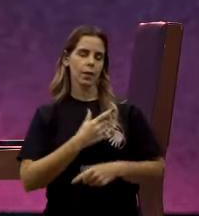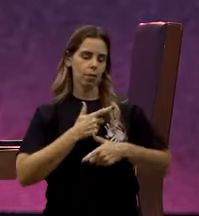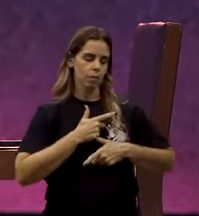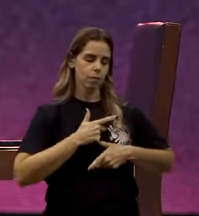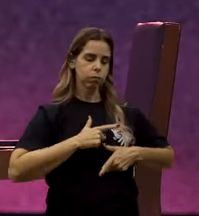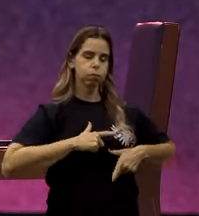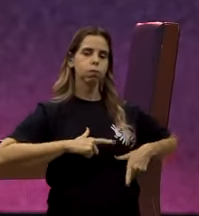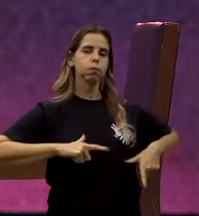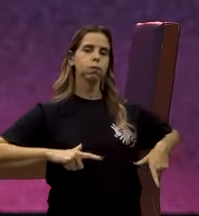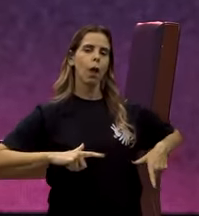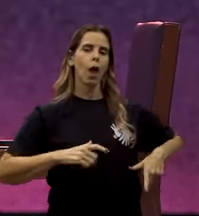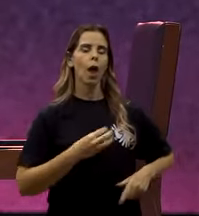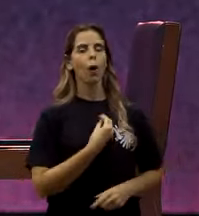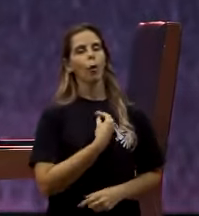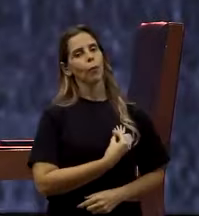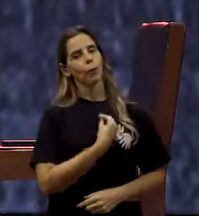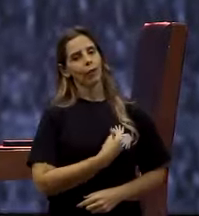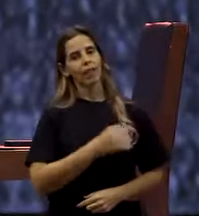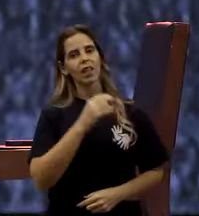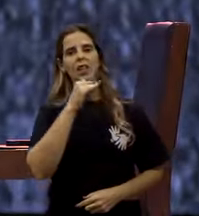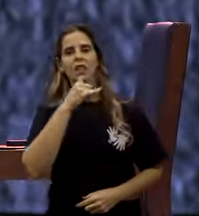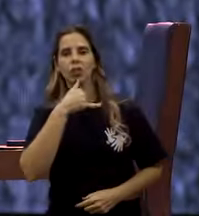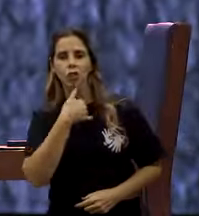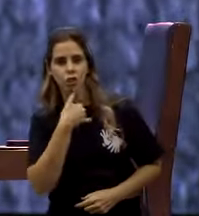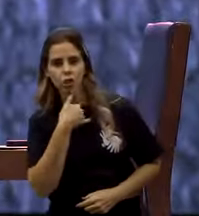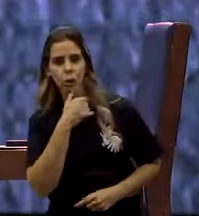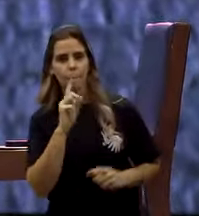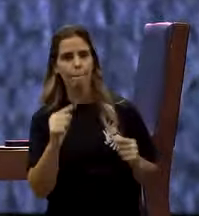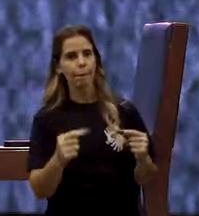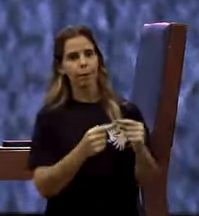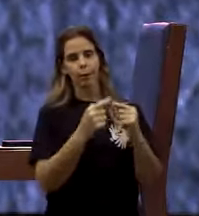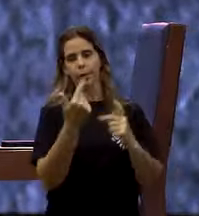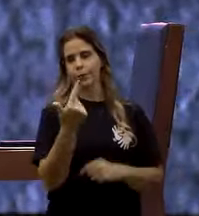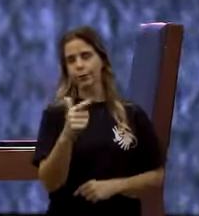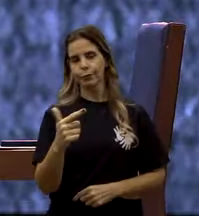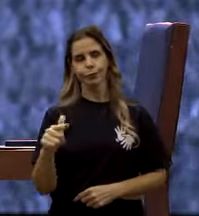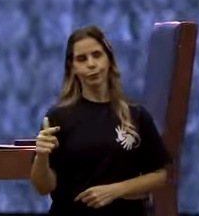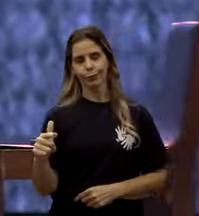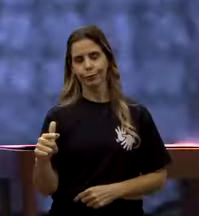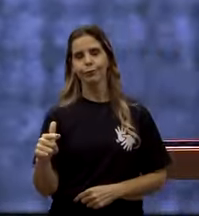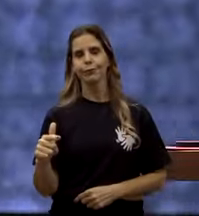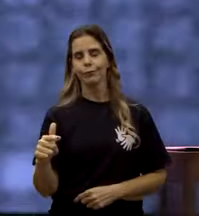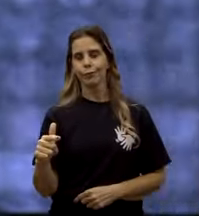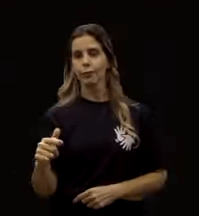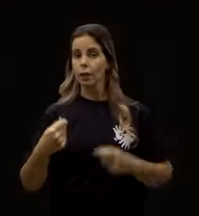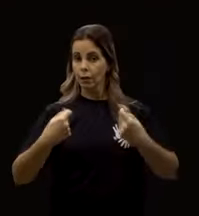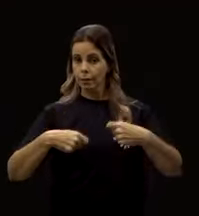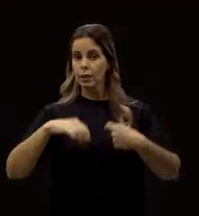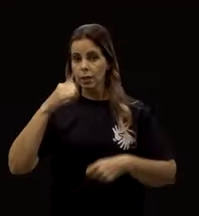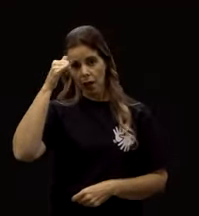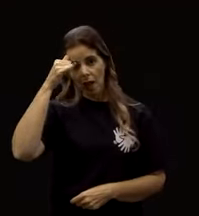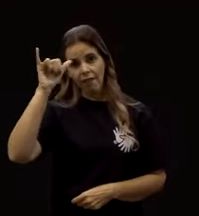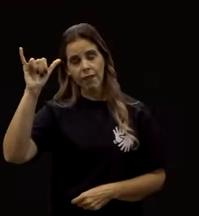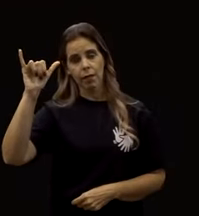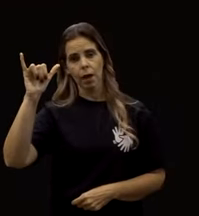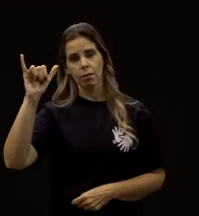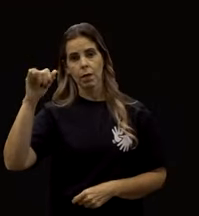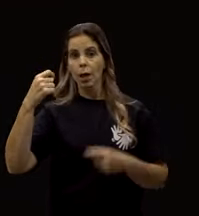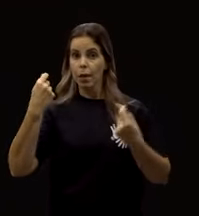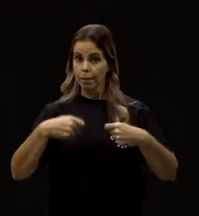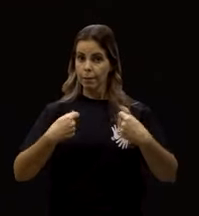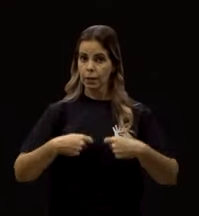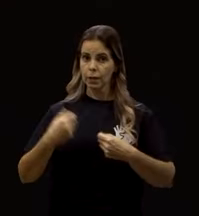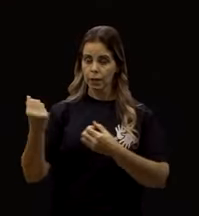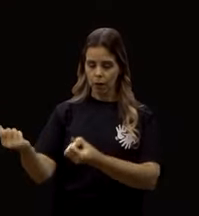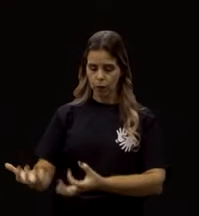vazio de uma vida sem propósito pega teu irmão que tá perto de você diga assim você precisa preencher esse buraco